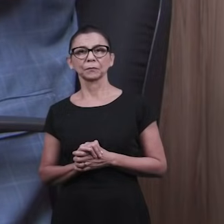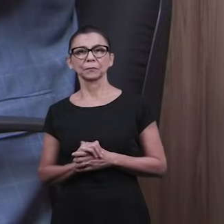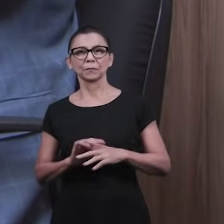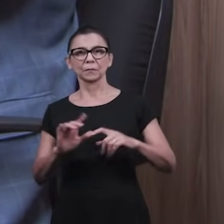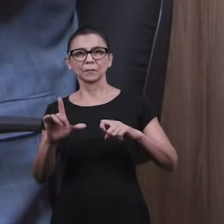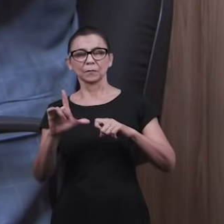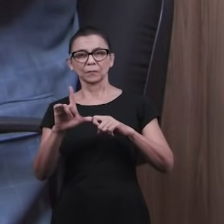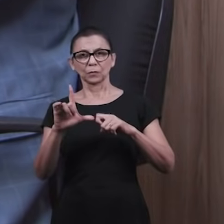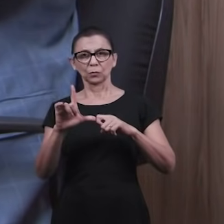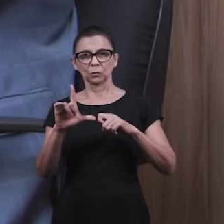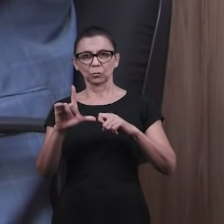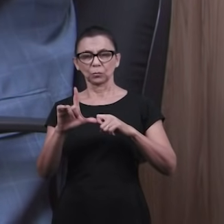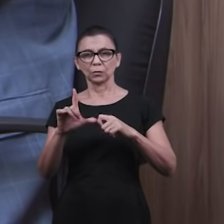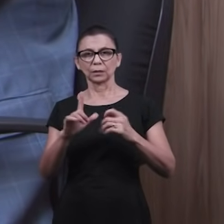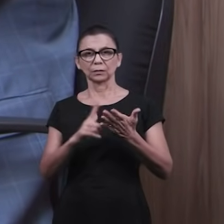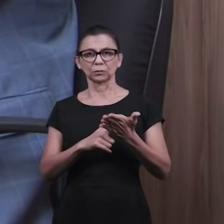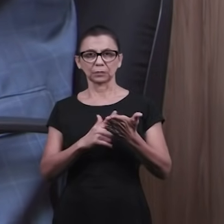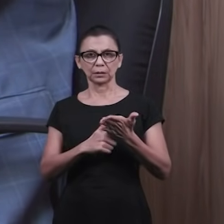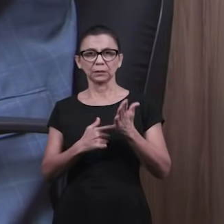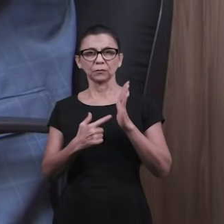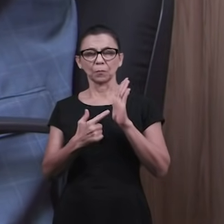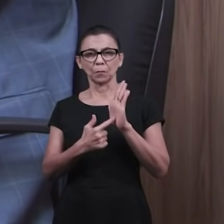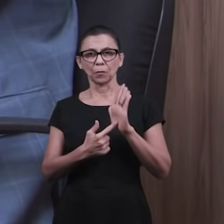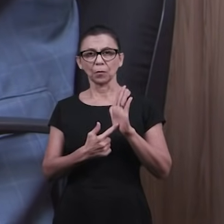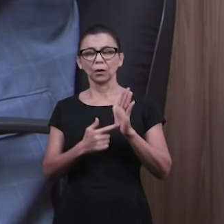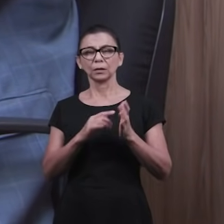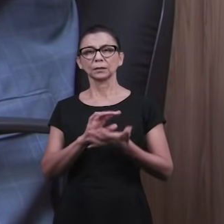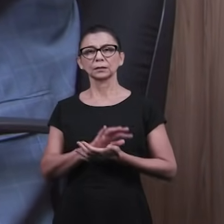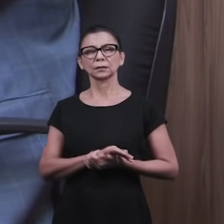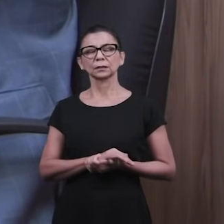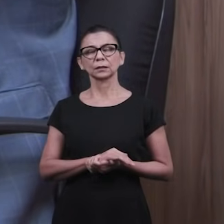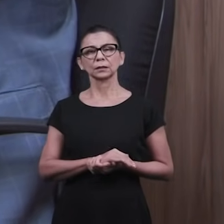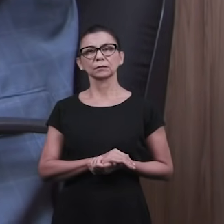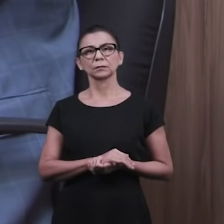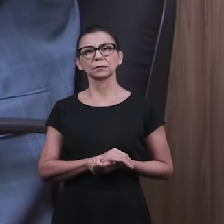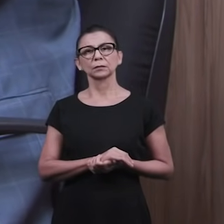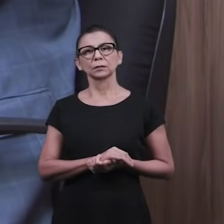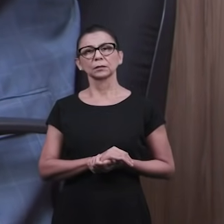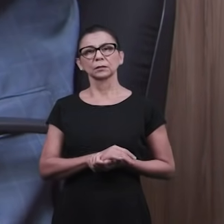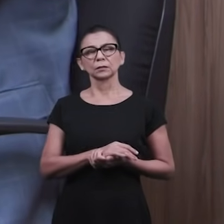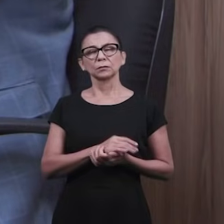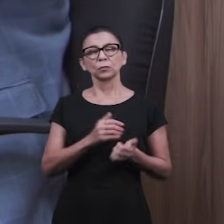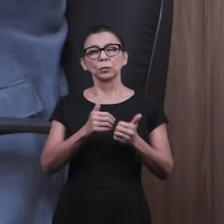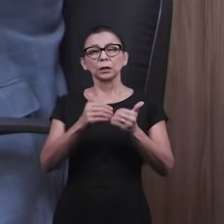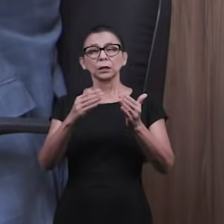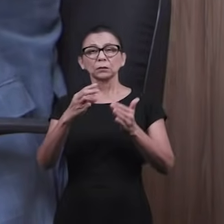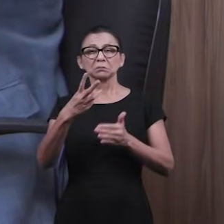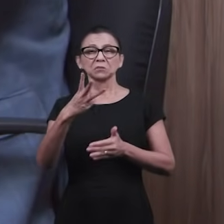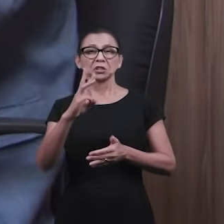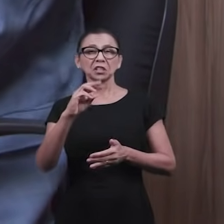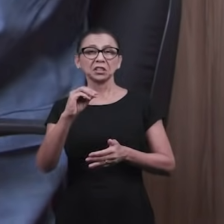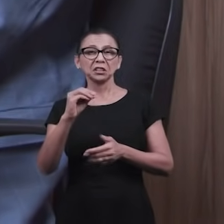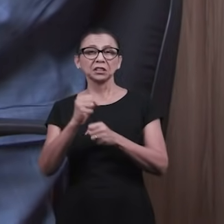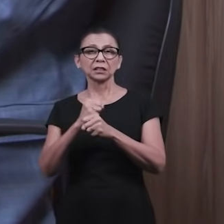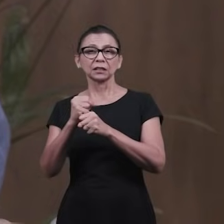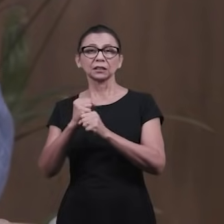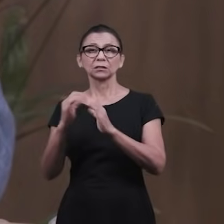esse relato do início da igreja, nos seus primeiros 30 anos da igreja, então ele mostra isso. Então o que